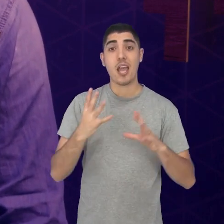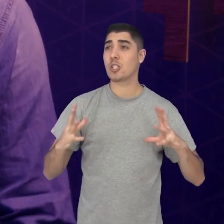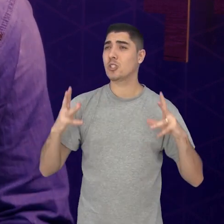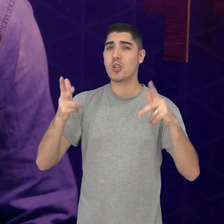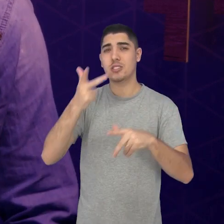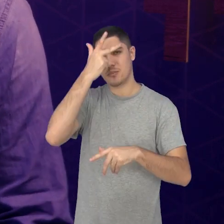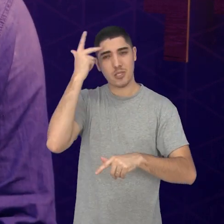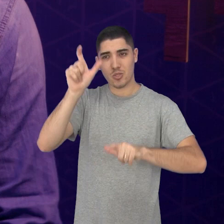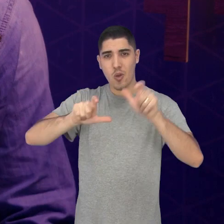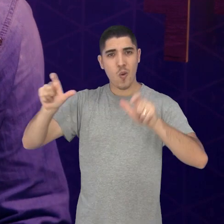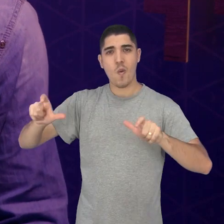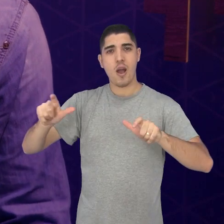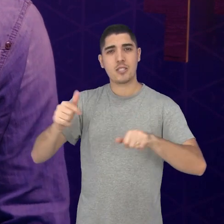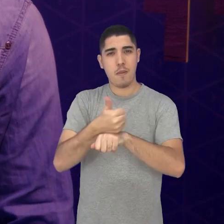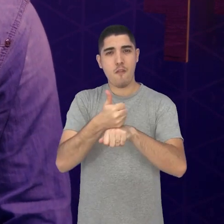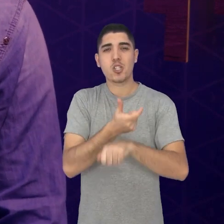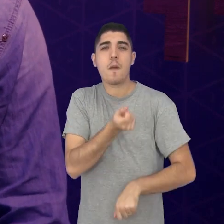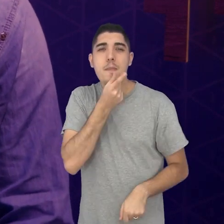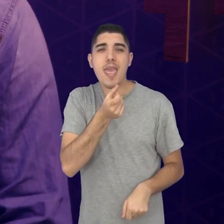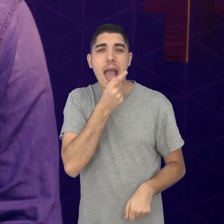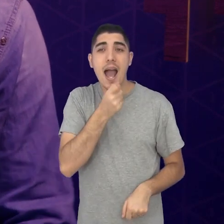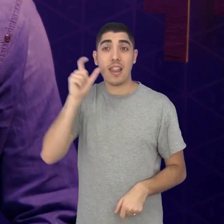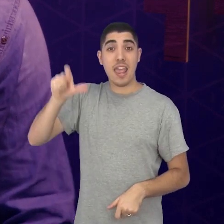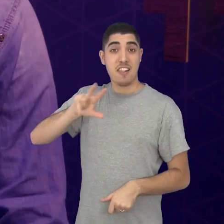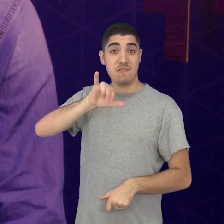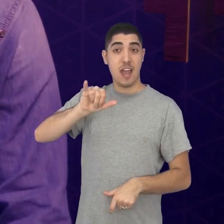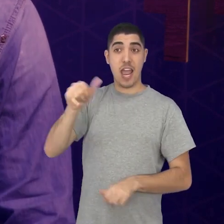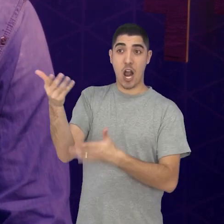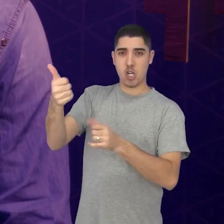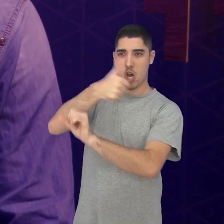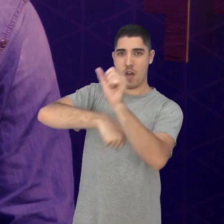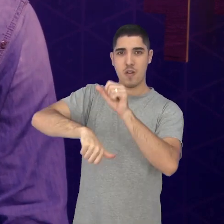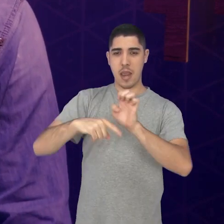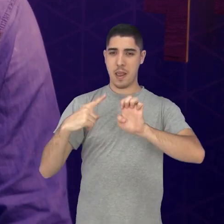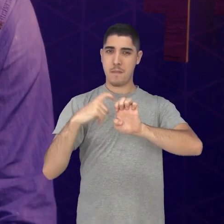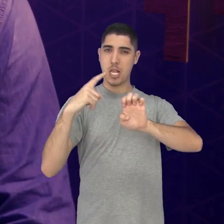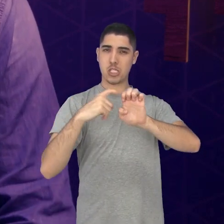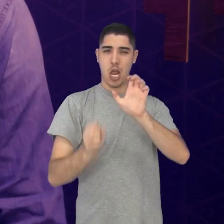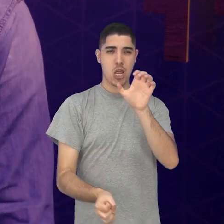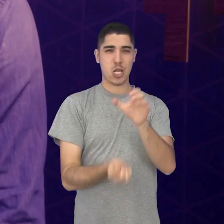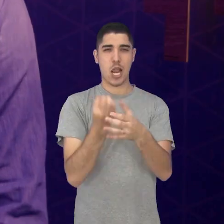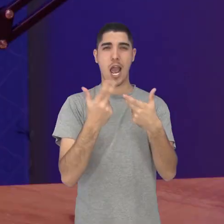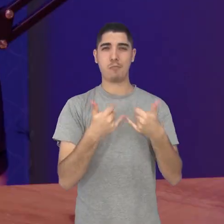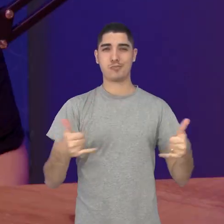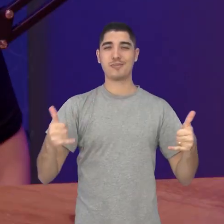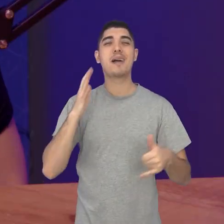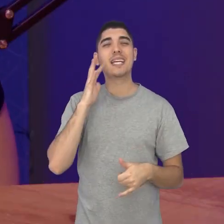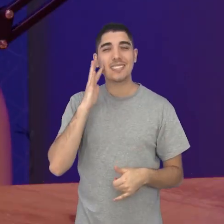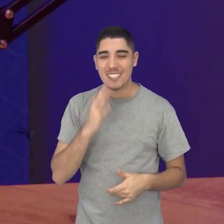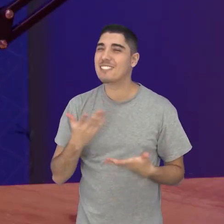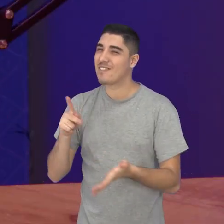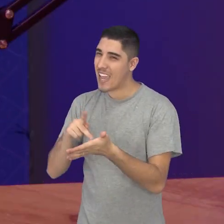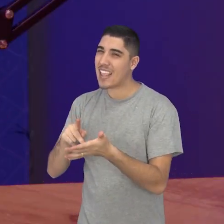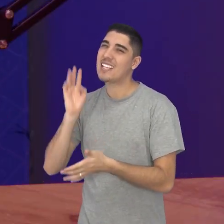tipo, todos os comediantes do Brasil, entendeu, iam virar grandes produtores de De eletricidade. energia, já pensou? Ia ser